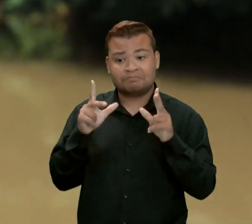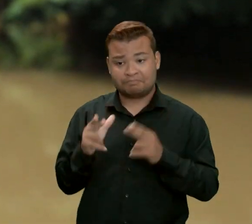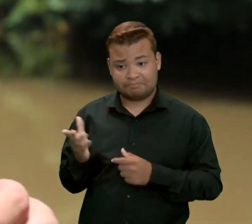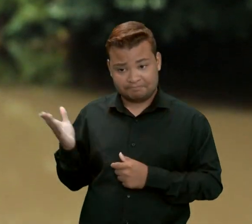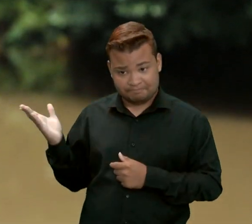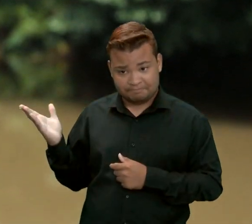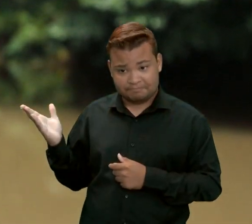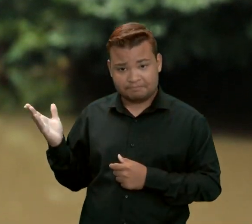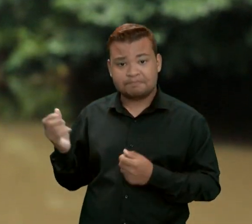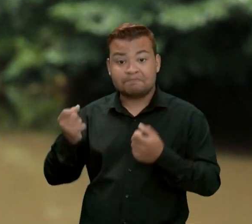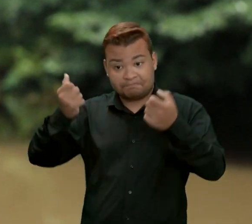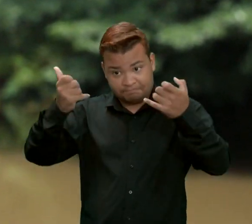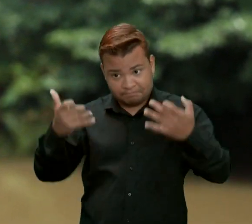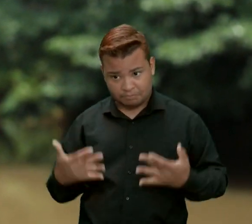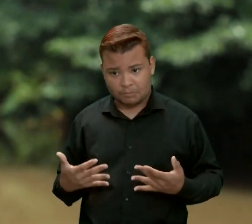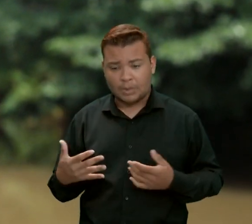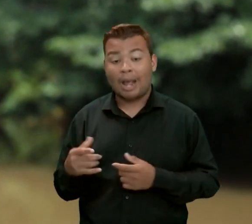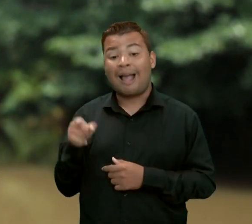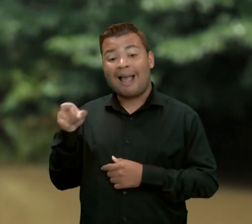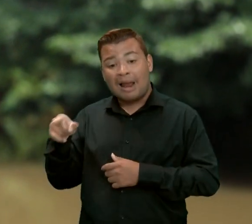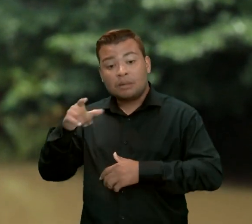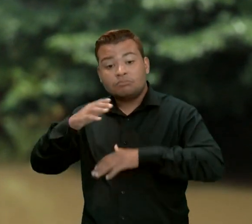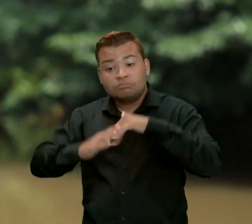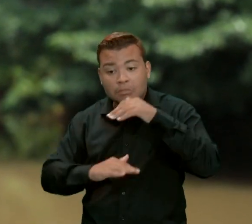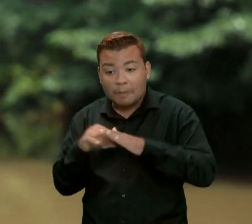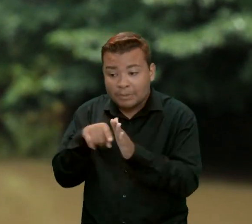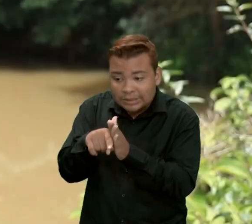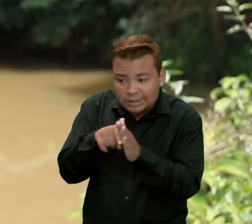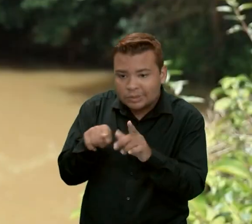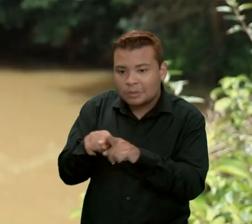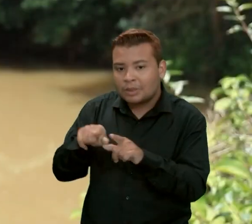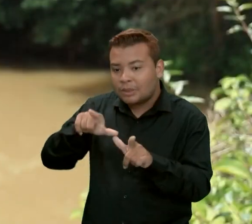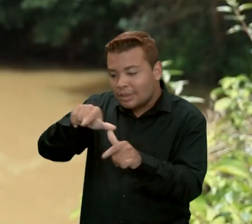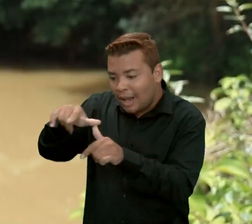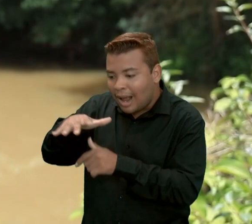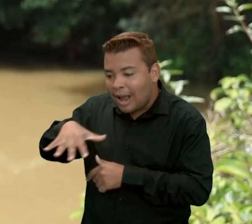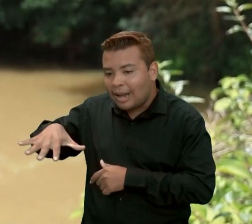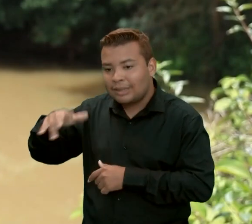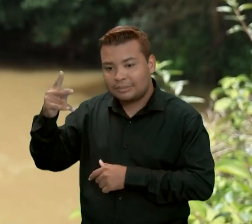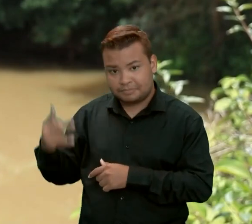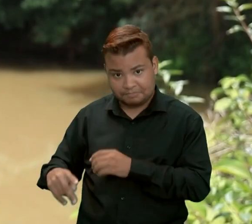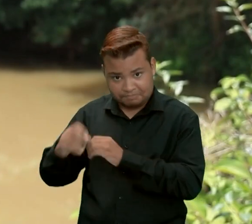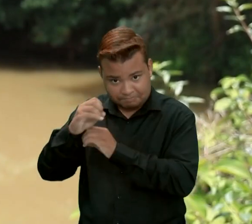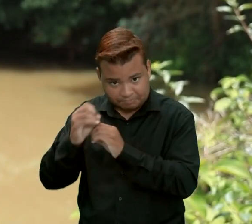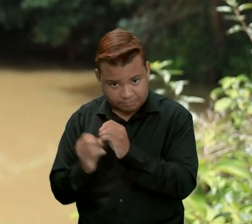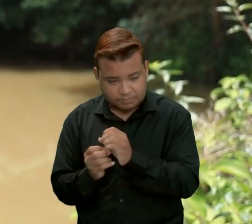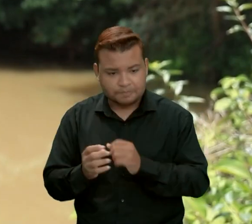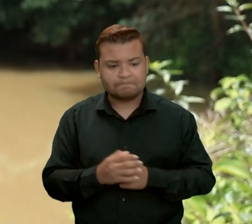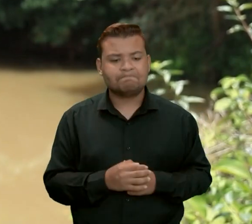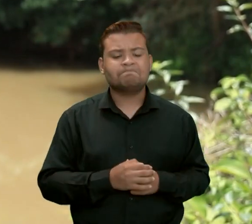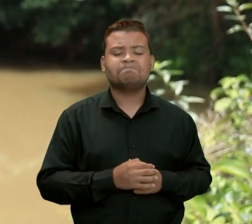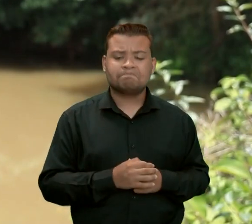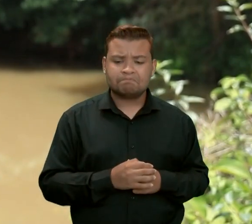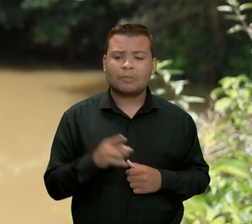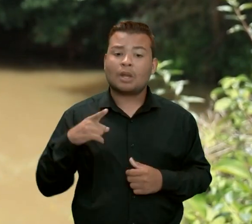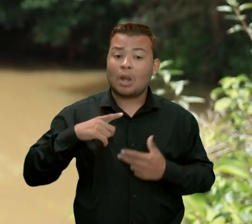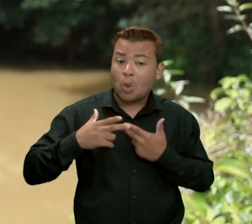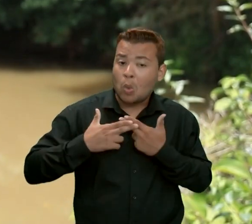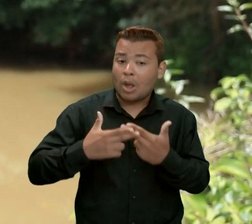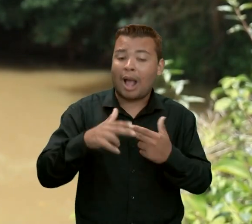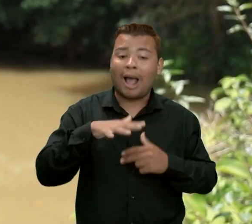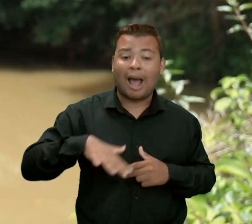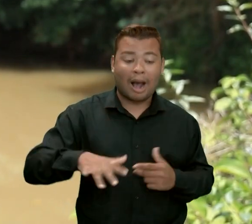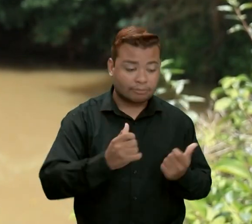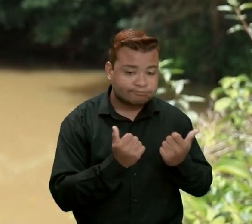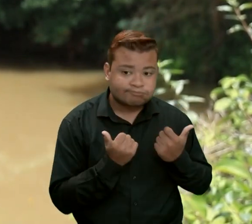Lucas Espíndola, que é pesquisador e geógrafo da UFG. A utilização principalmente também por hortifruti